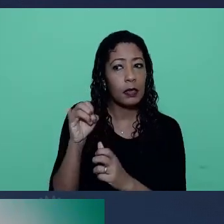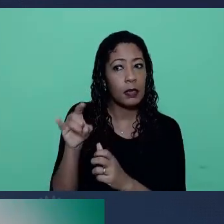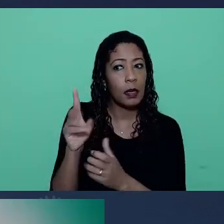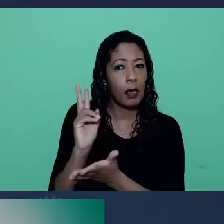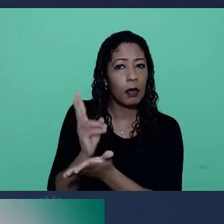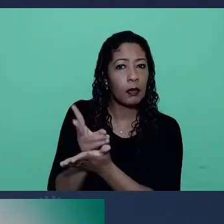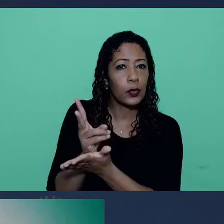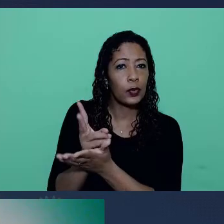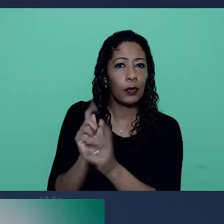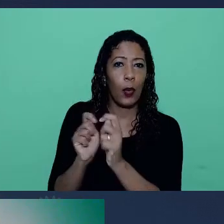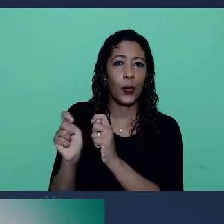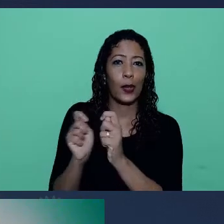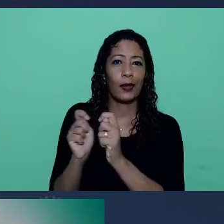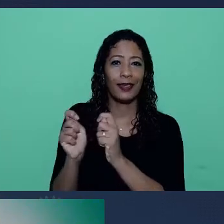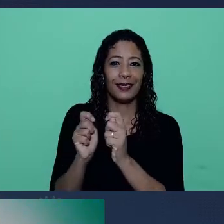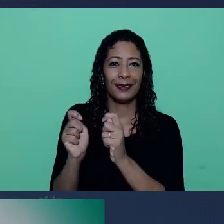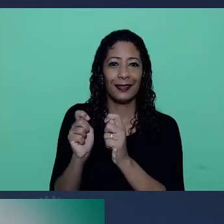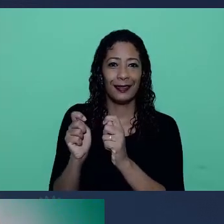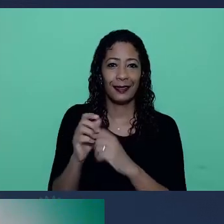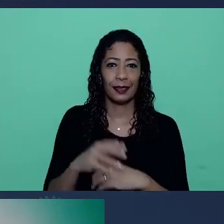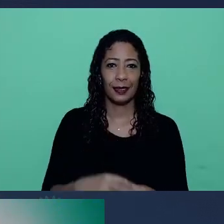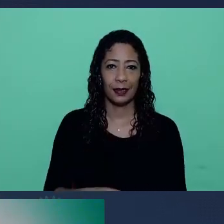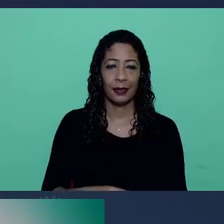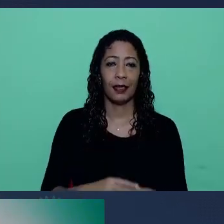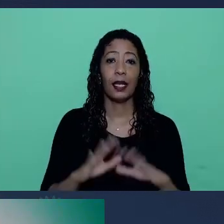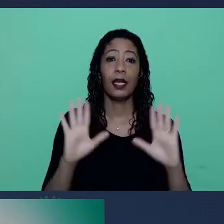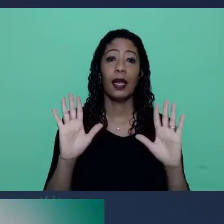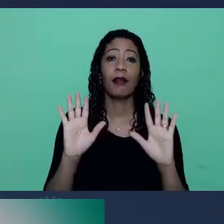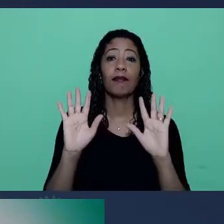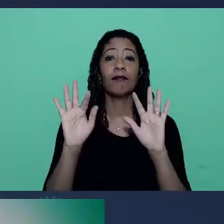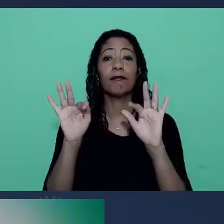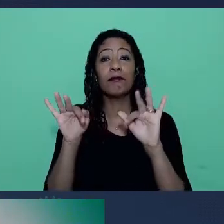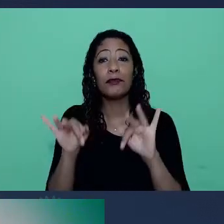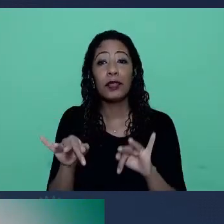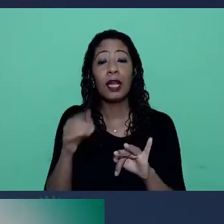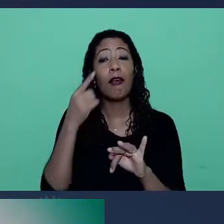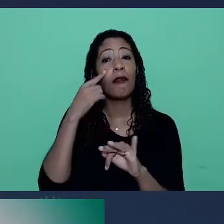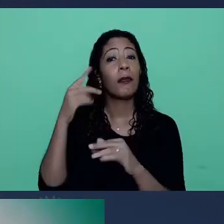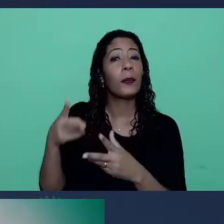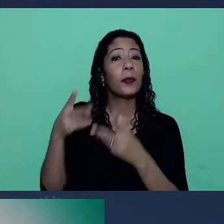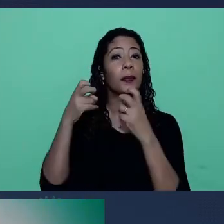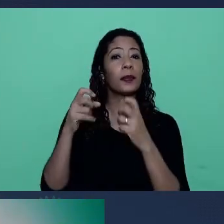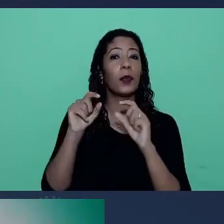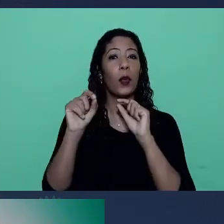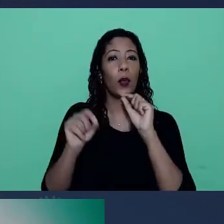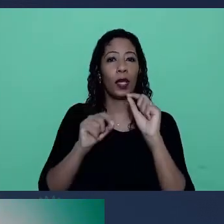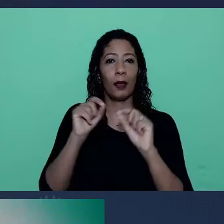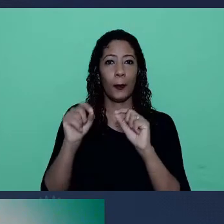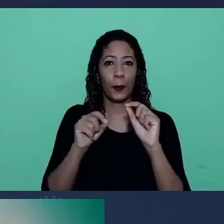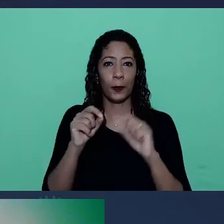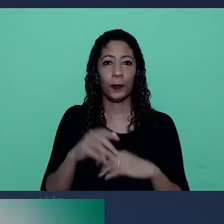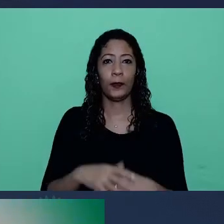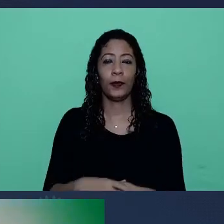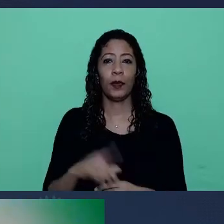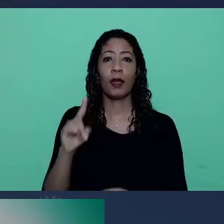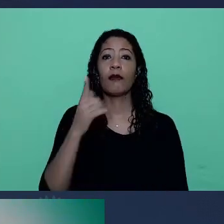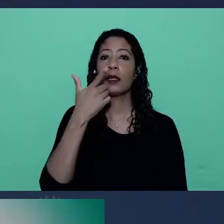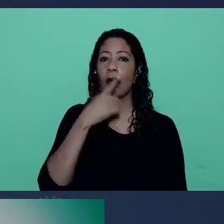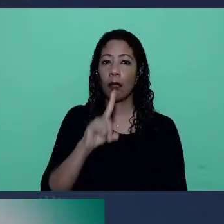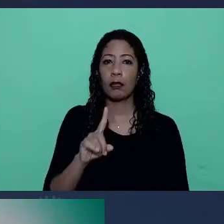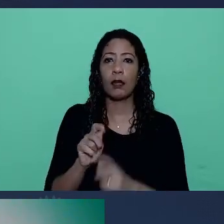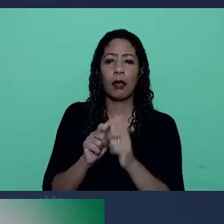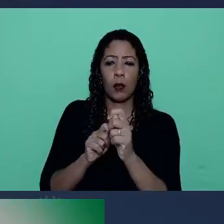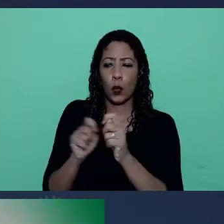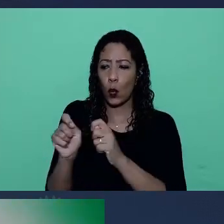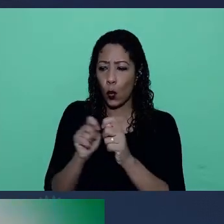mantém controlada. E a luz no fim do túnel, realmente, é o que eu falo sempre para os pacientes, é você conseguir manter ela